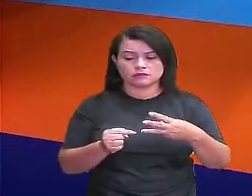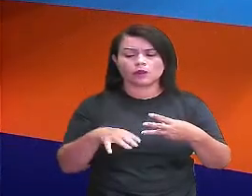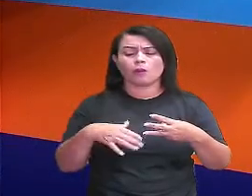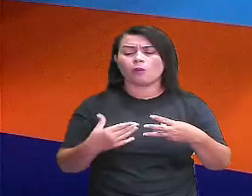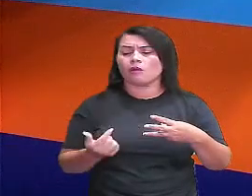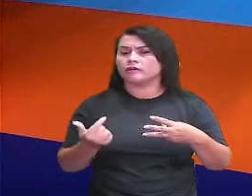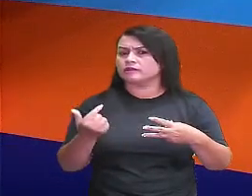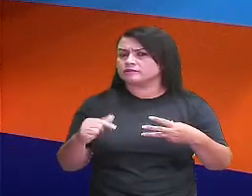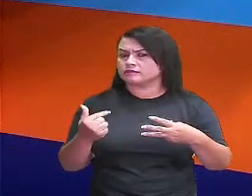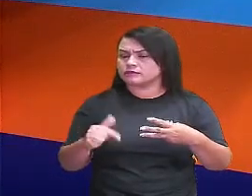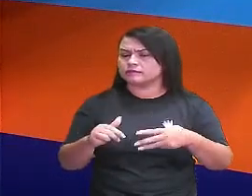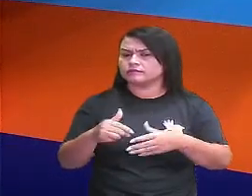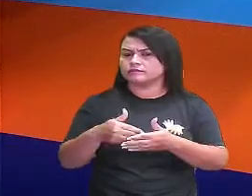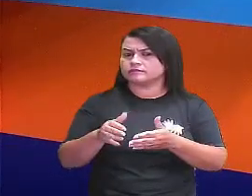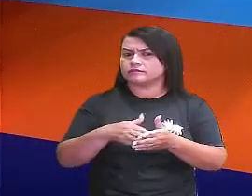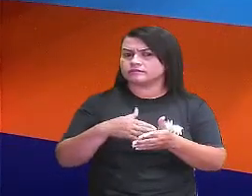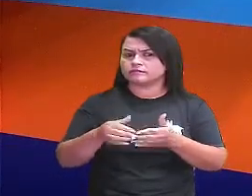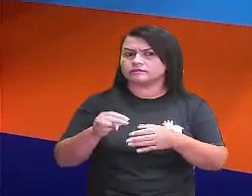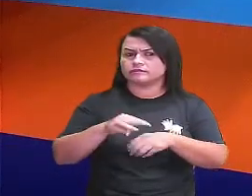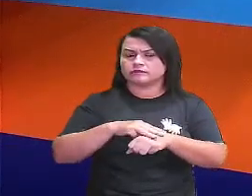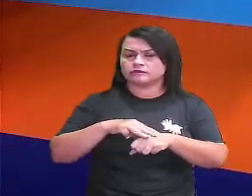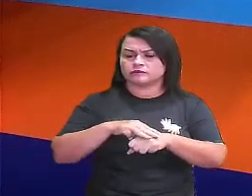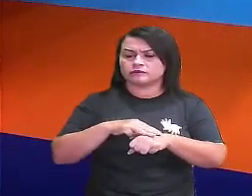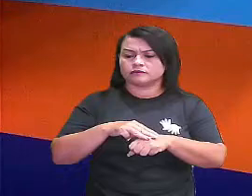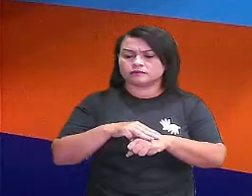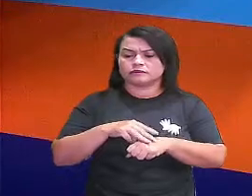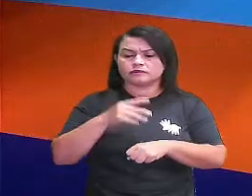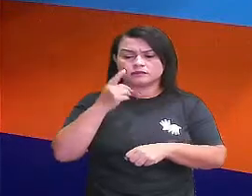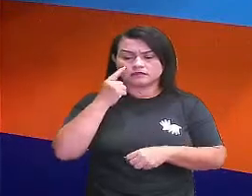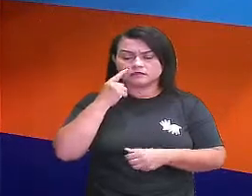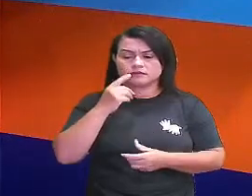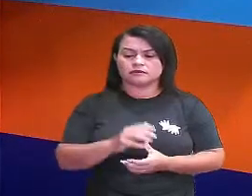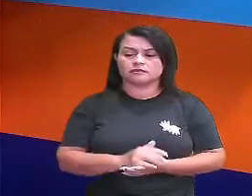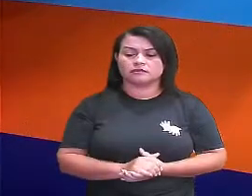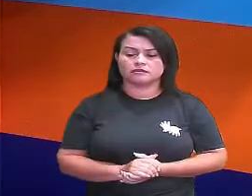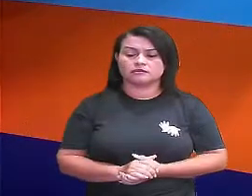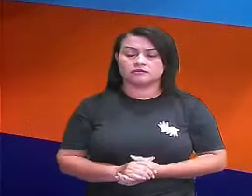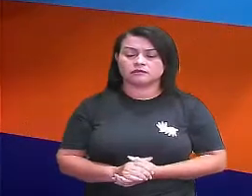marrom, tá? Eu vou ter não pintado de marrom,